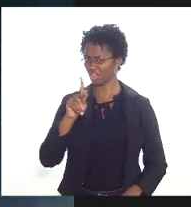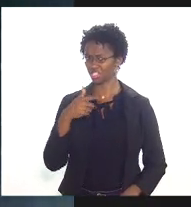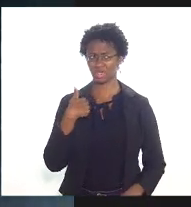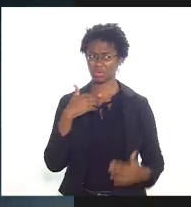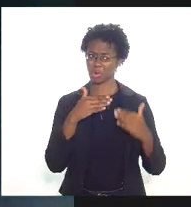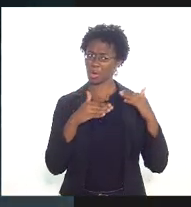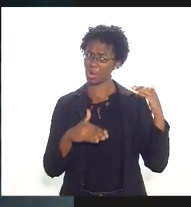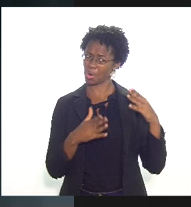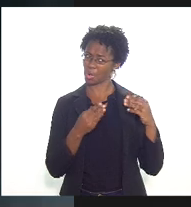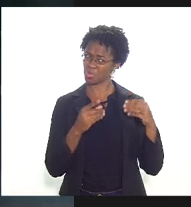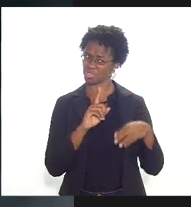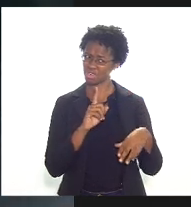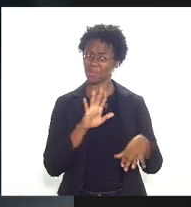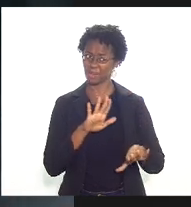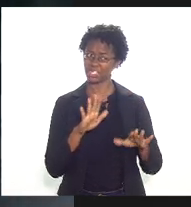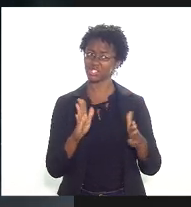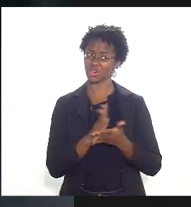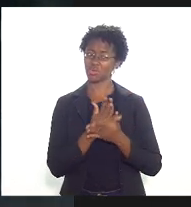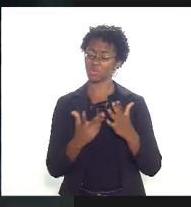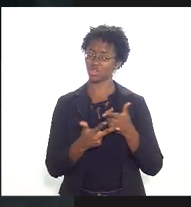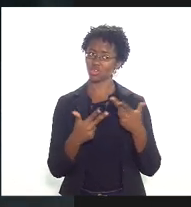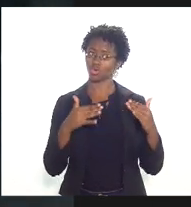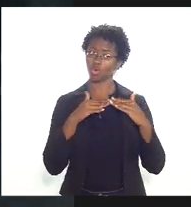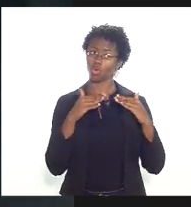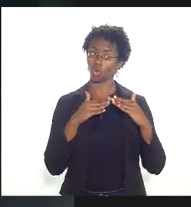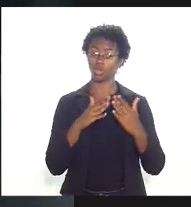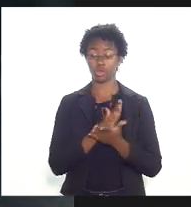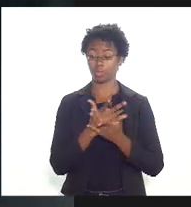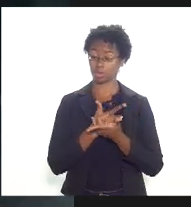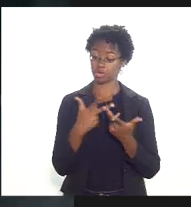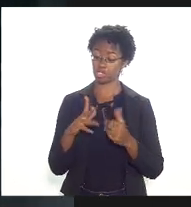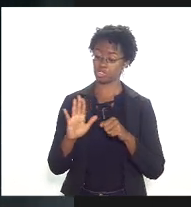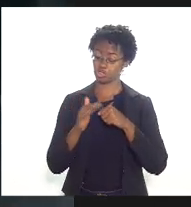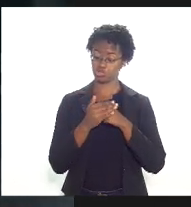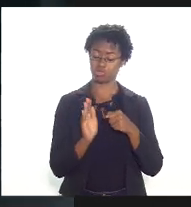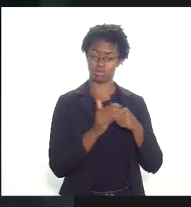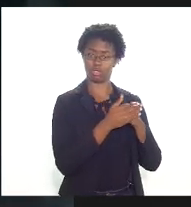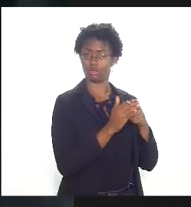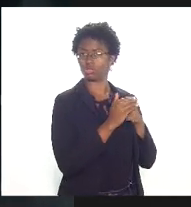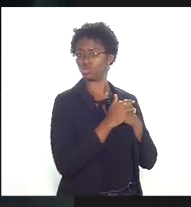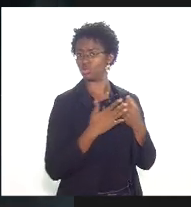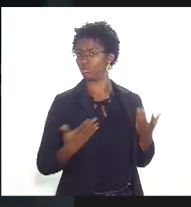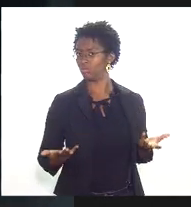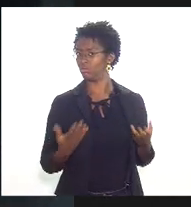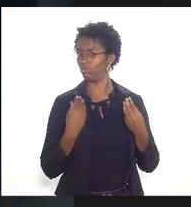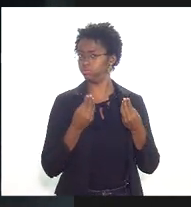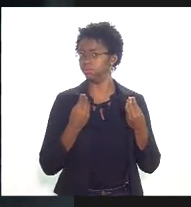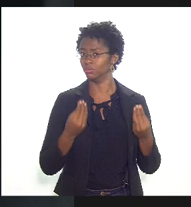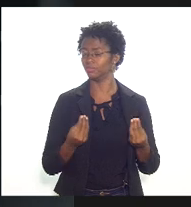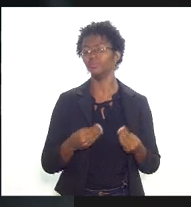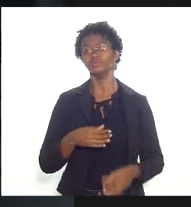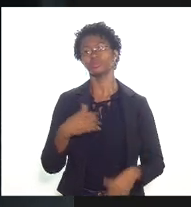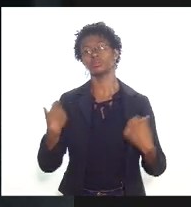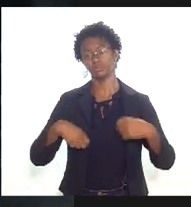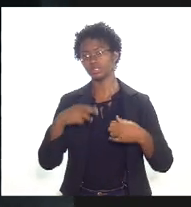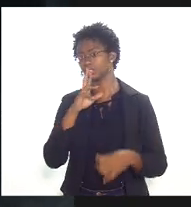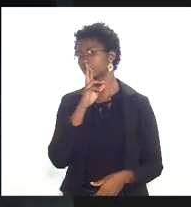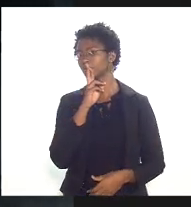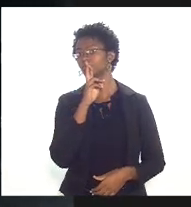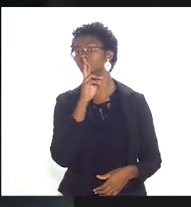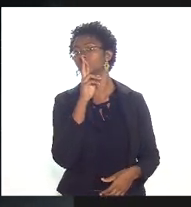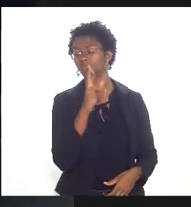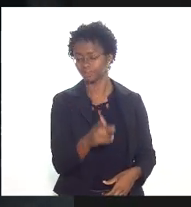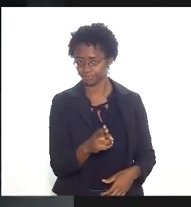Alexandre tem algumas coisas que estão obscuras e que o comandante-geral da Polícia Militar tem que responder as